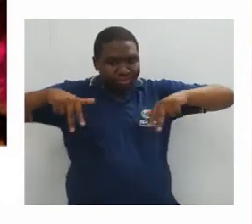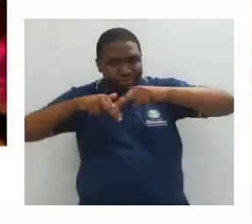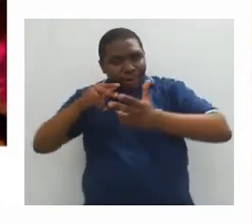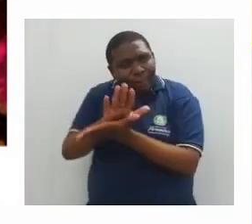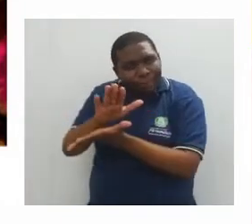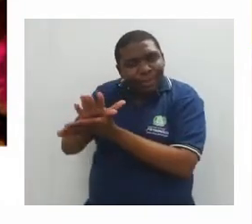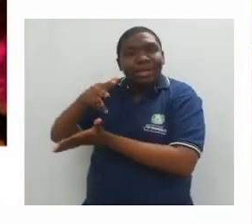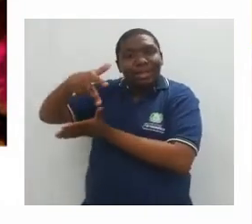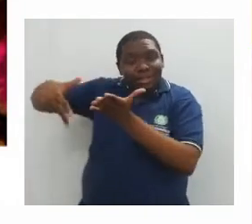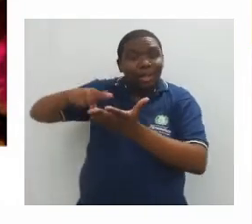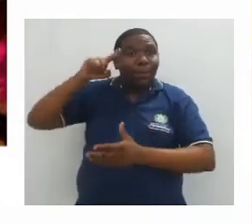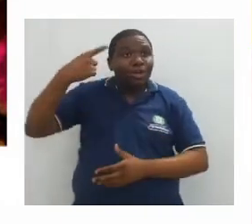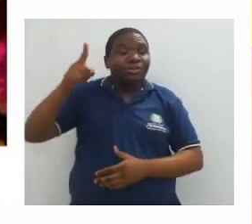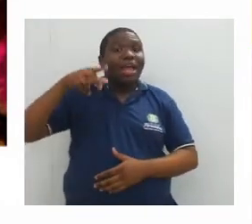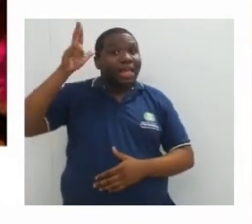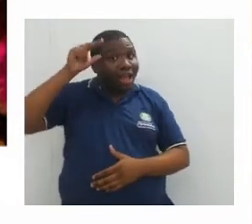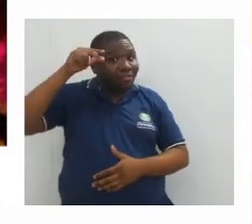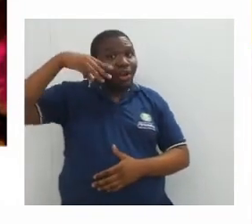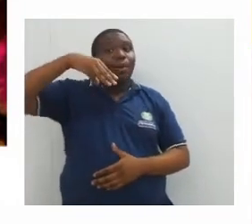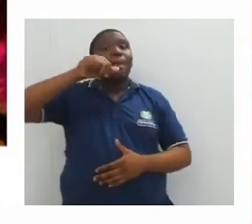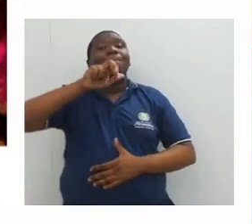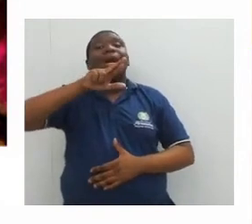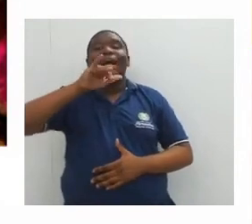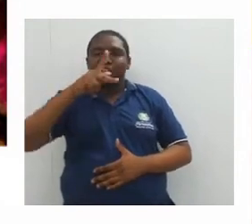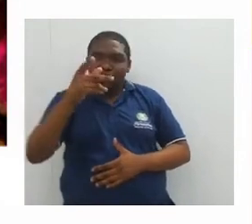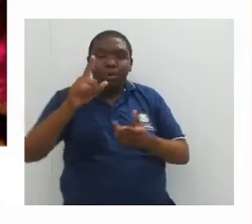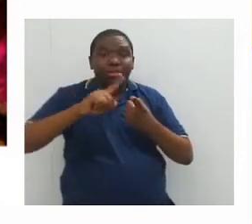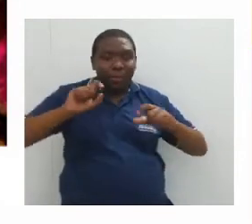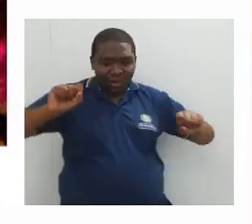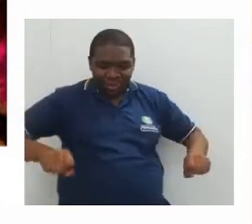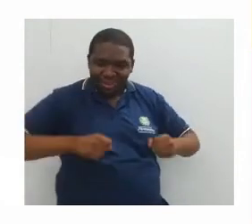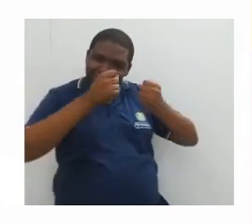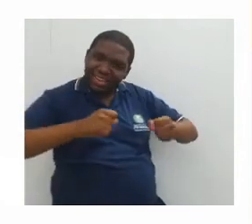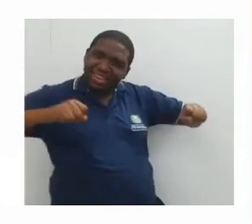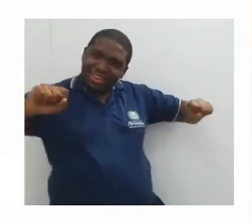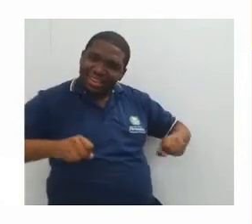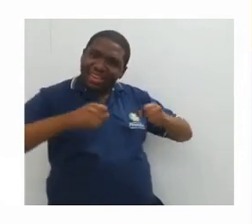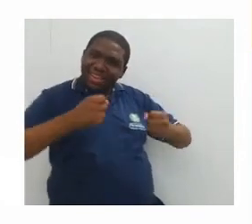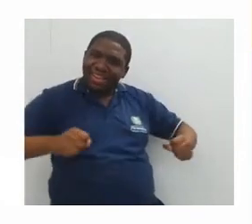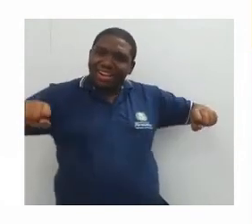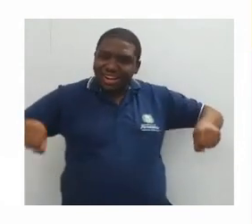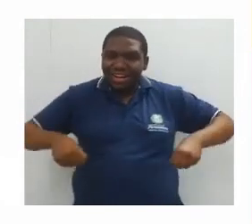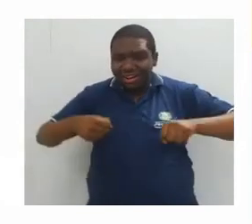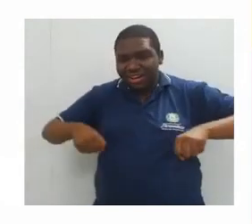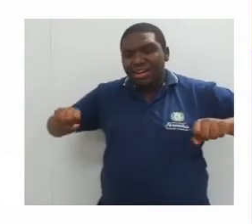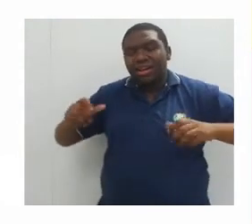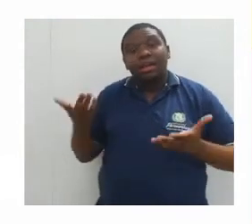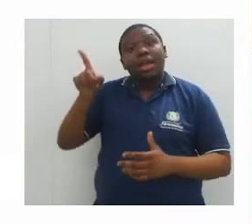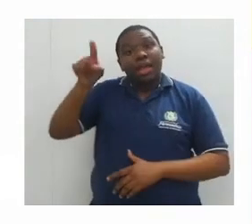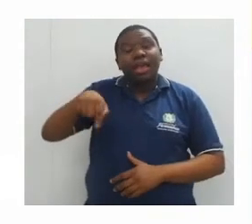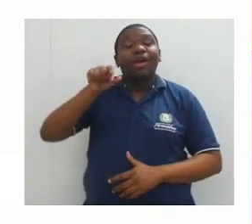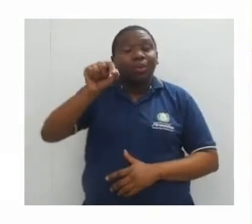vai vivenciar cavalo marinho em ciranda. Então, o caboclinho a gente viu que é de resistência indígena, não